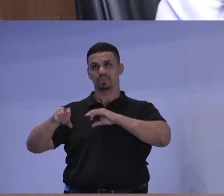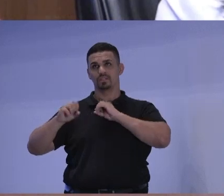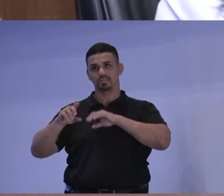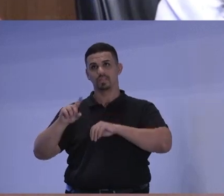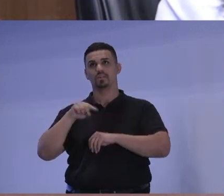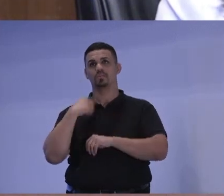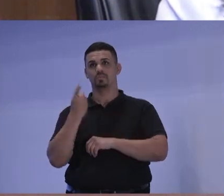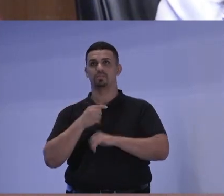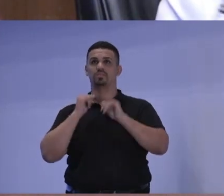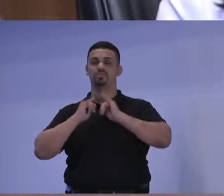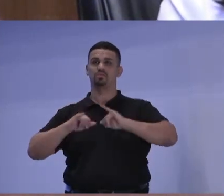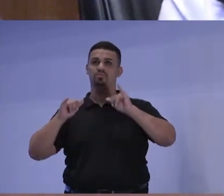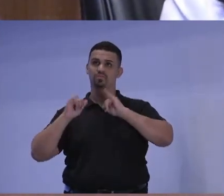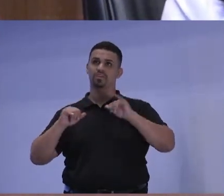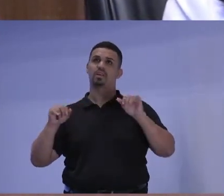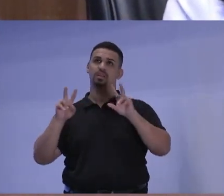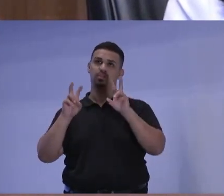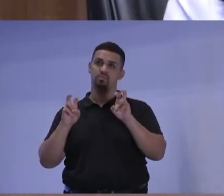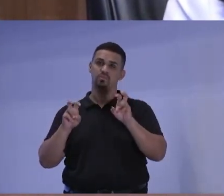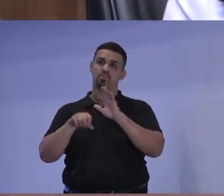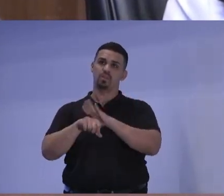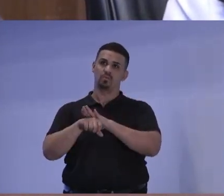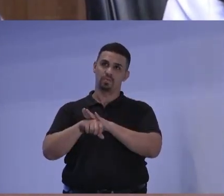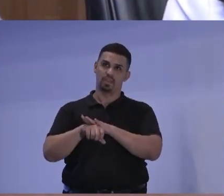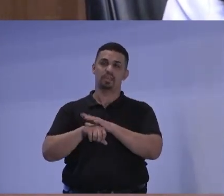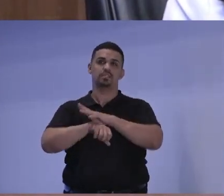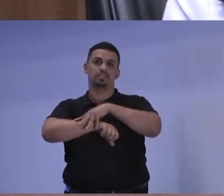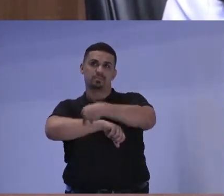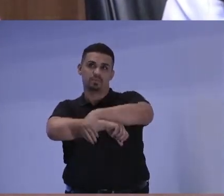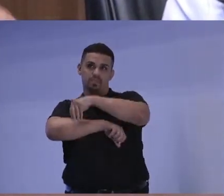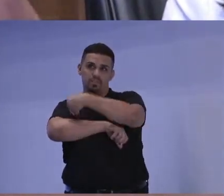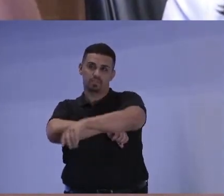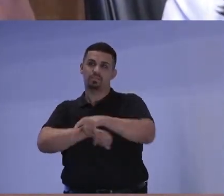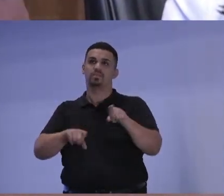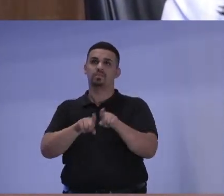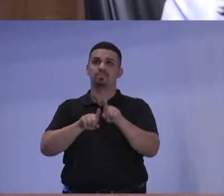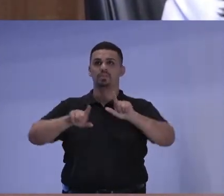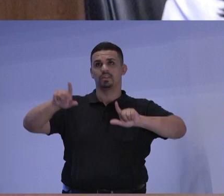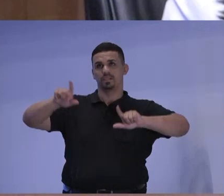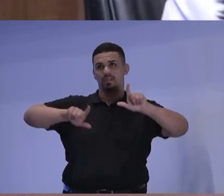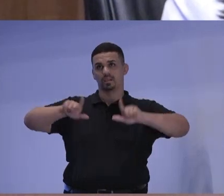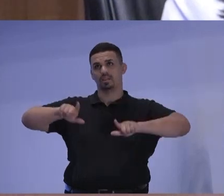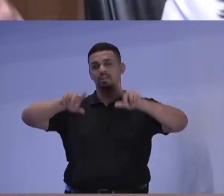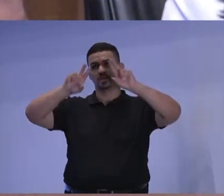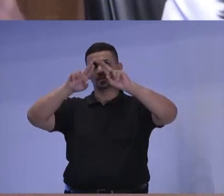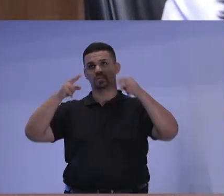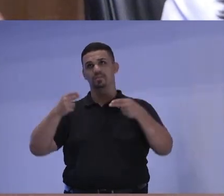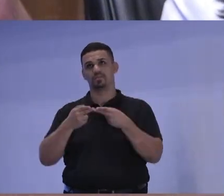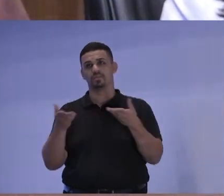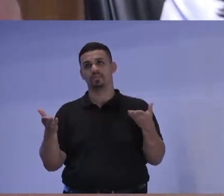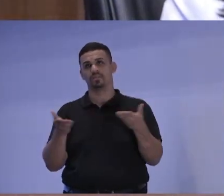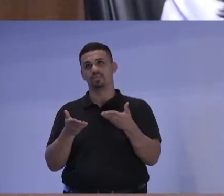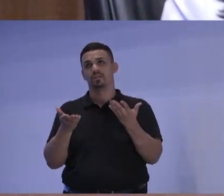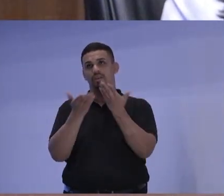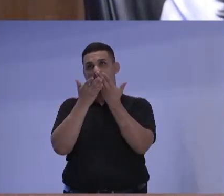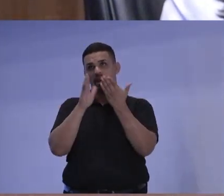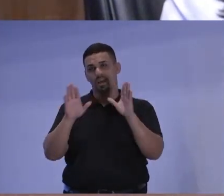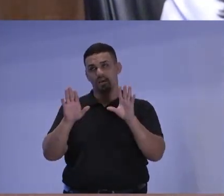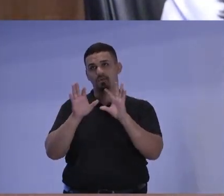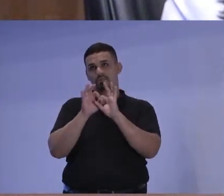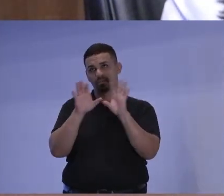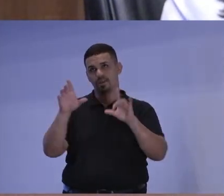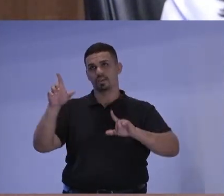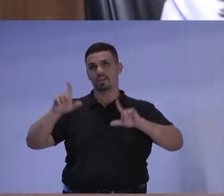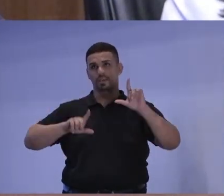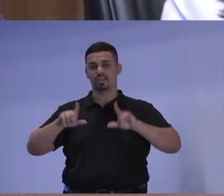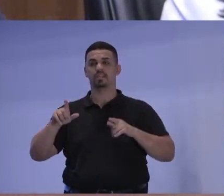tema, e também será transmitido e retransmitido pela TV Câmara Distrital, que hoje passa em TV aberta, TV a